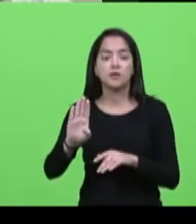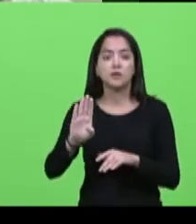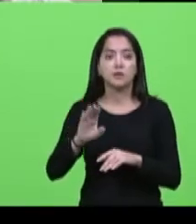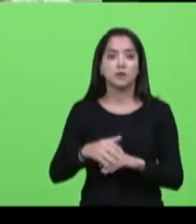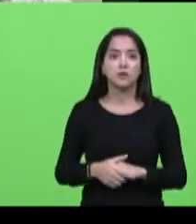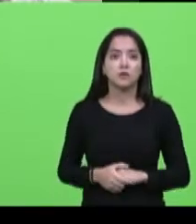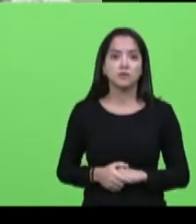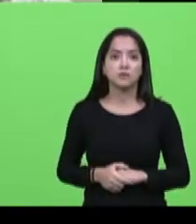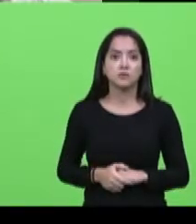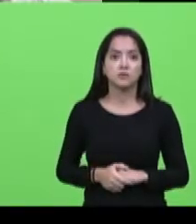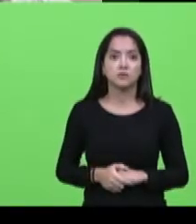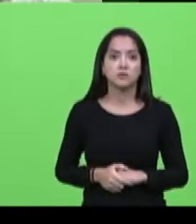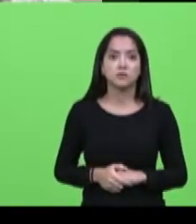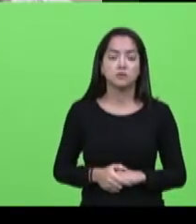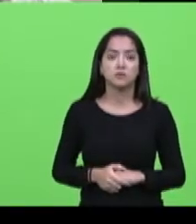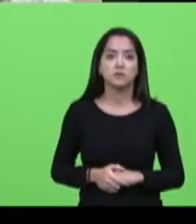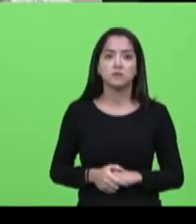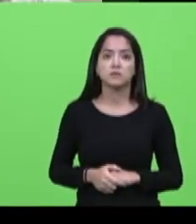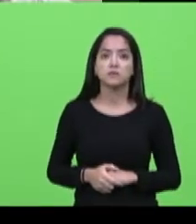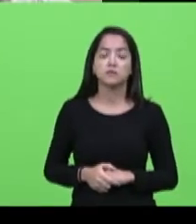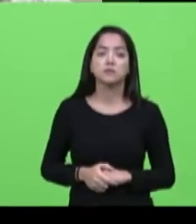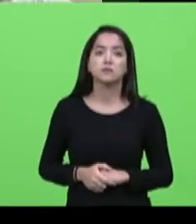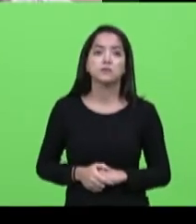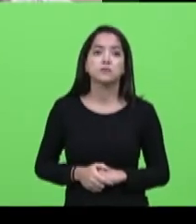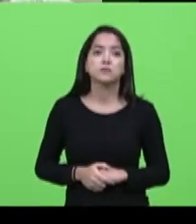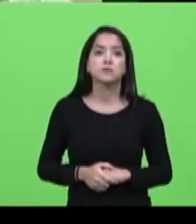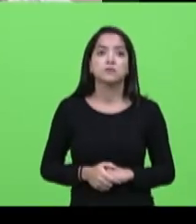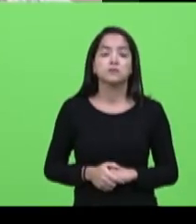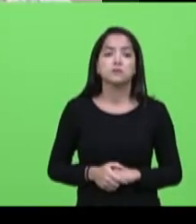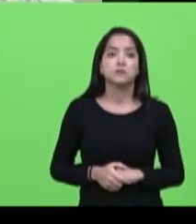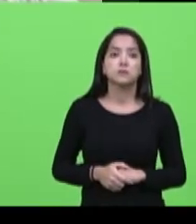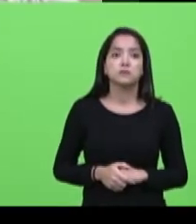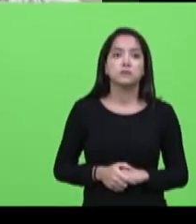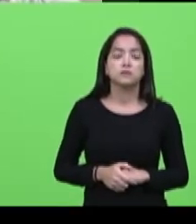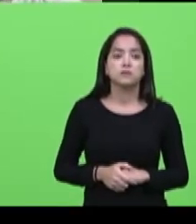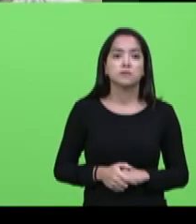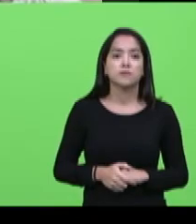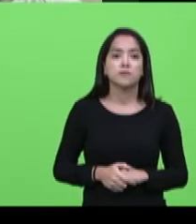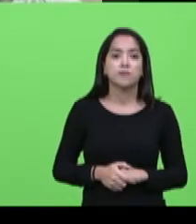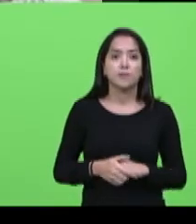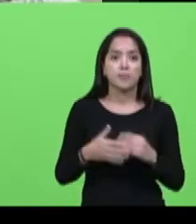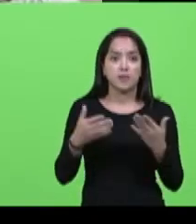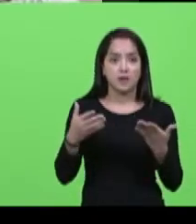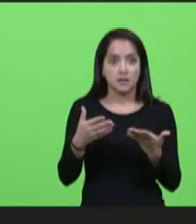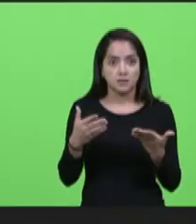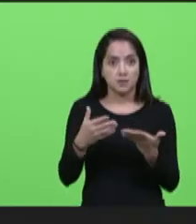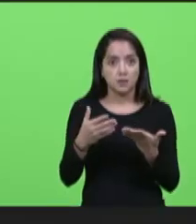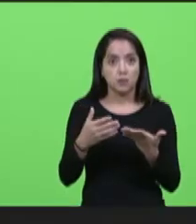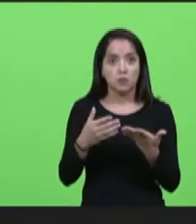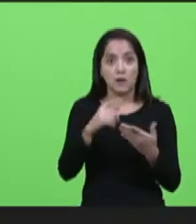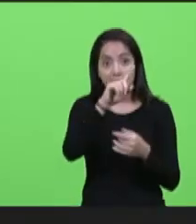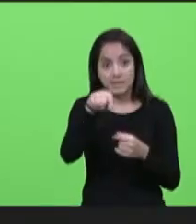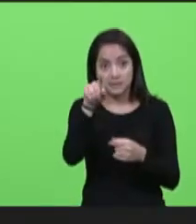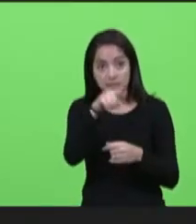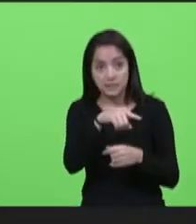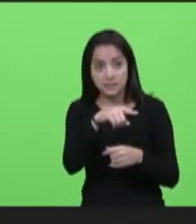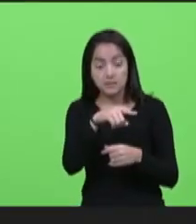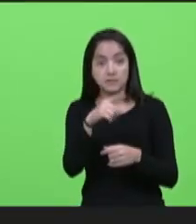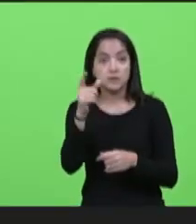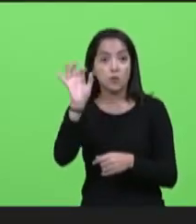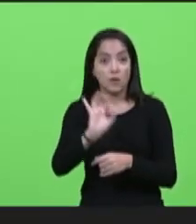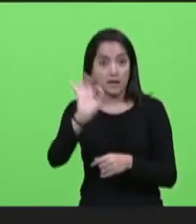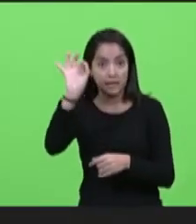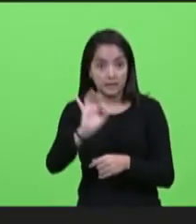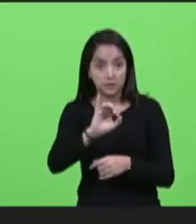Messi, com o deputado Ulisses Gabriel, acerca da isenção de alíquota de ICMS